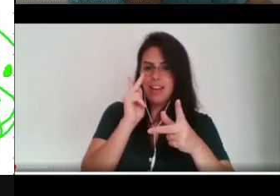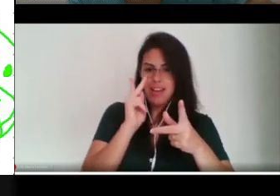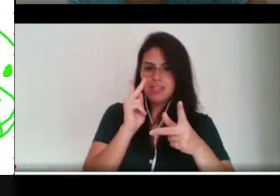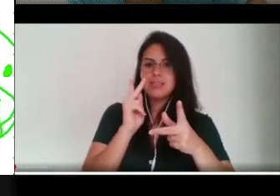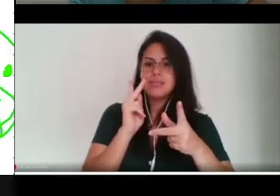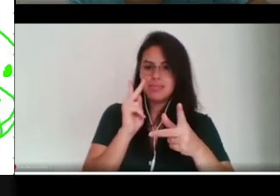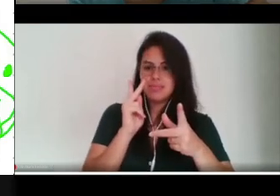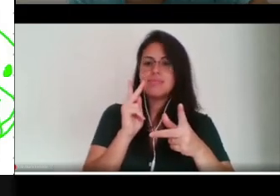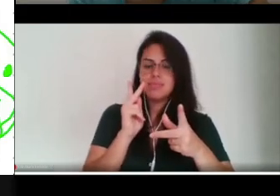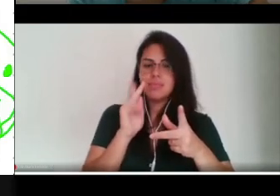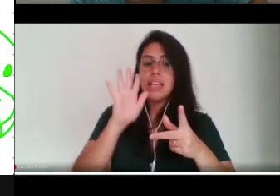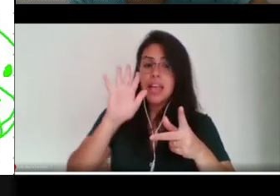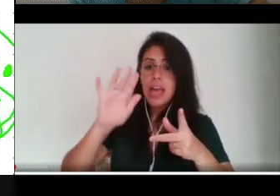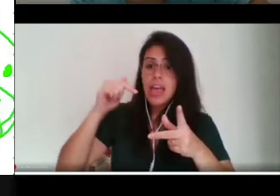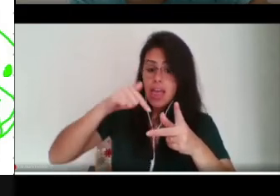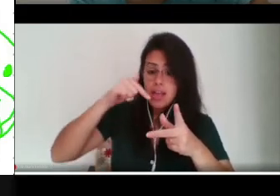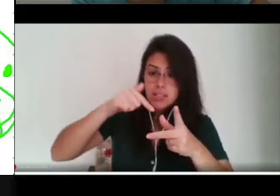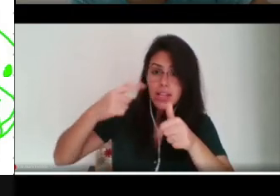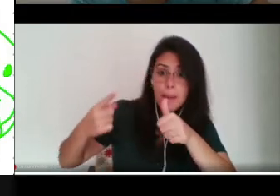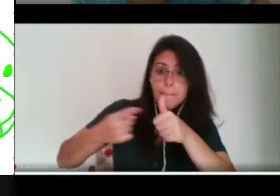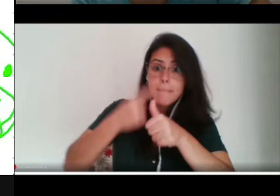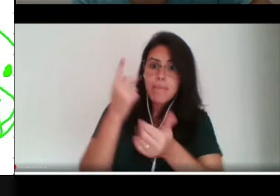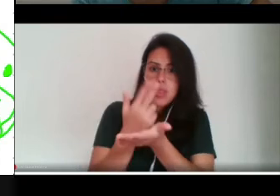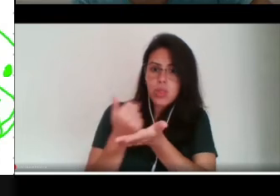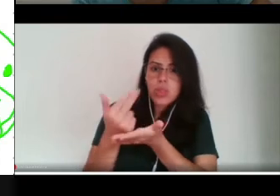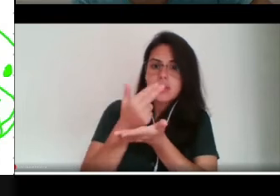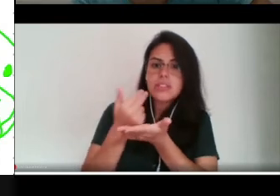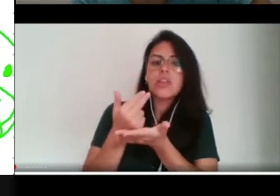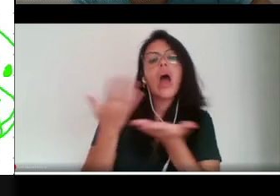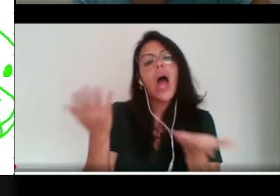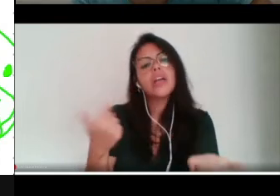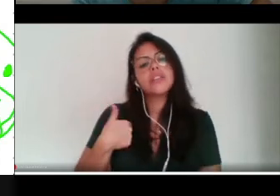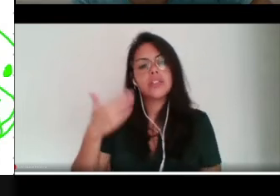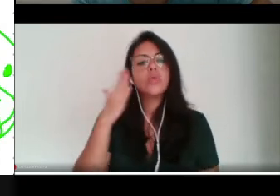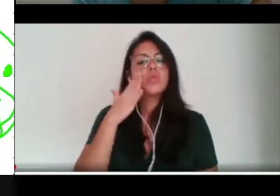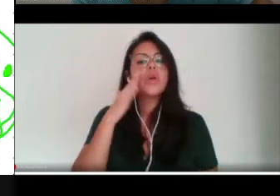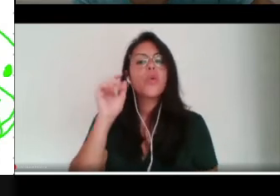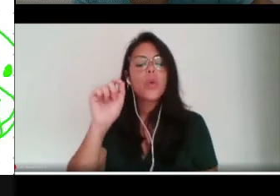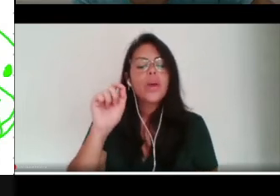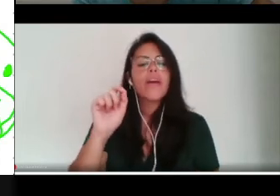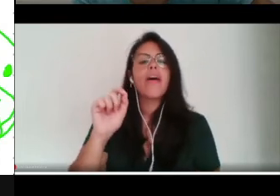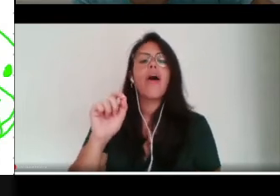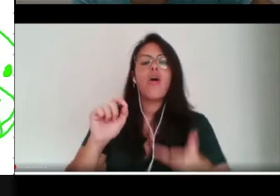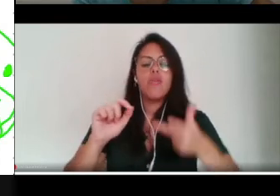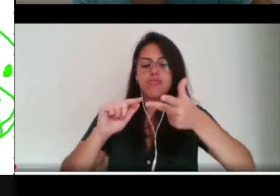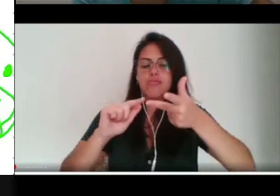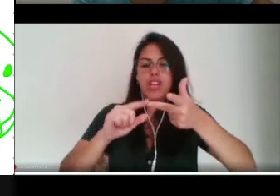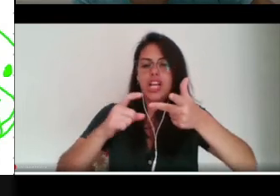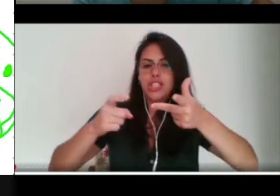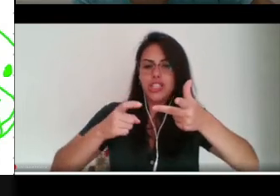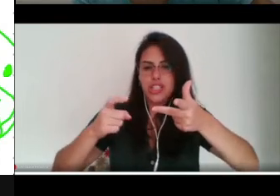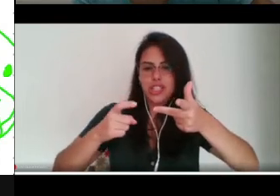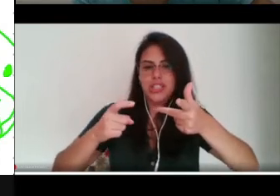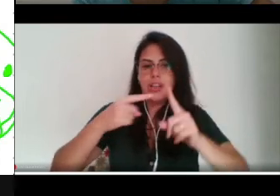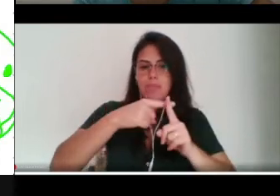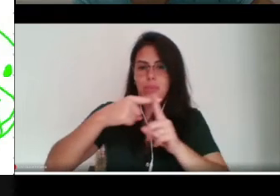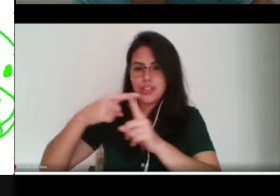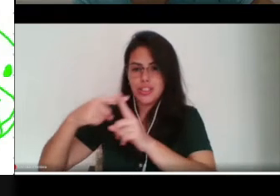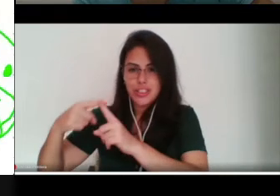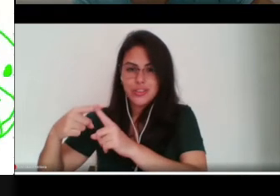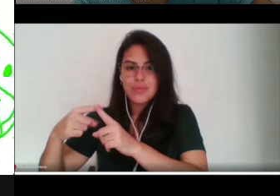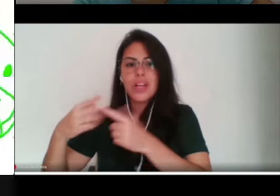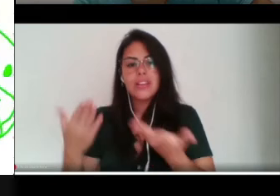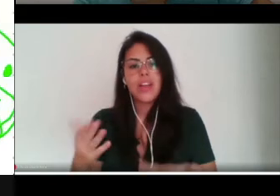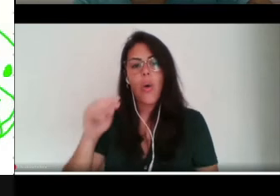para X positivo, A é igual a 6I, B é igual a menos 6,9K. Por que